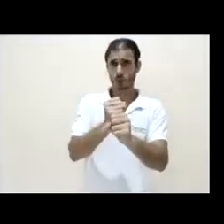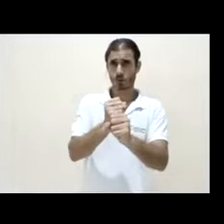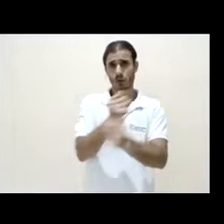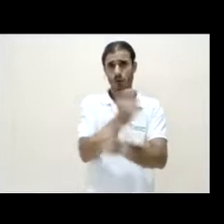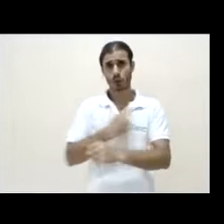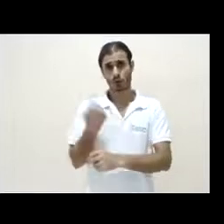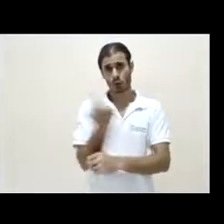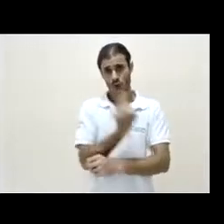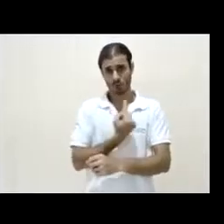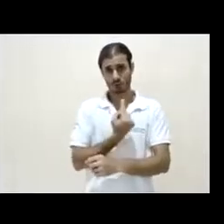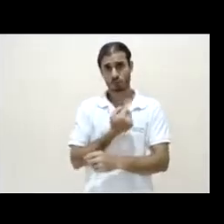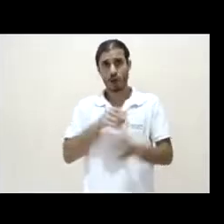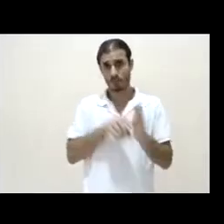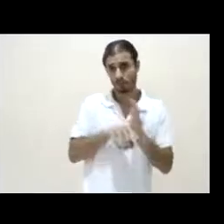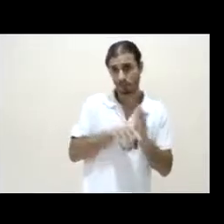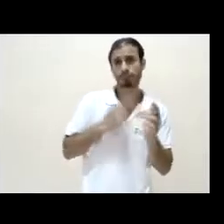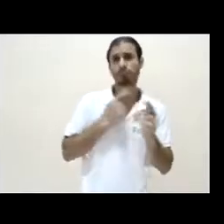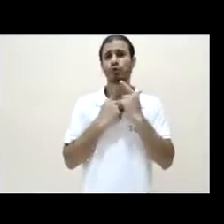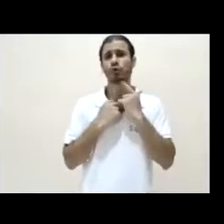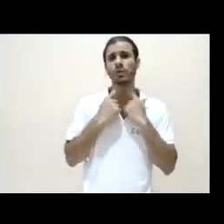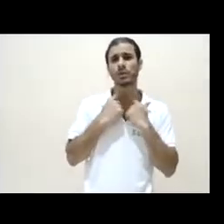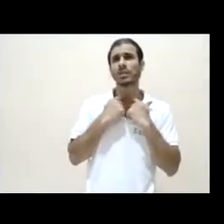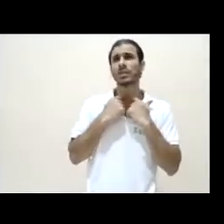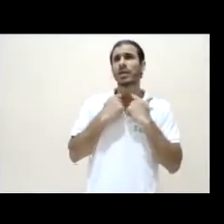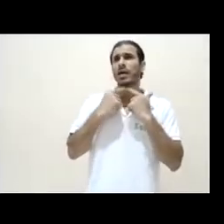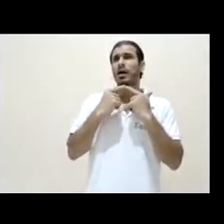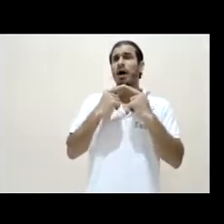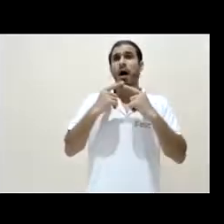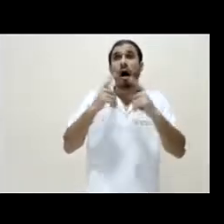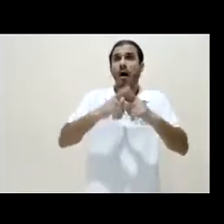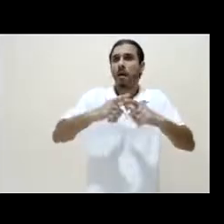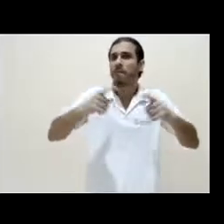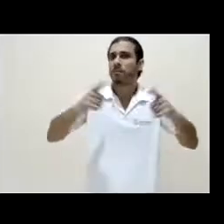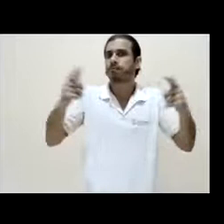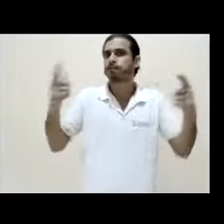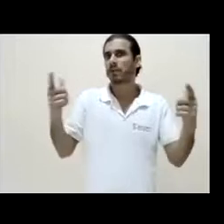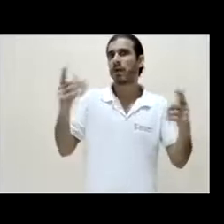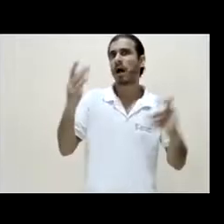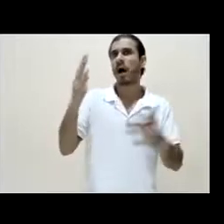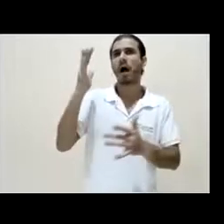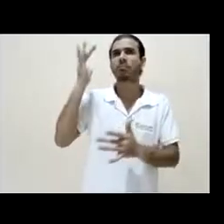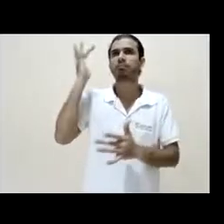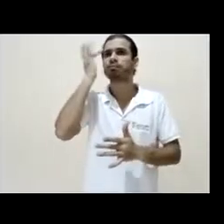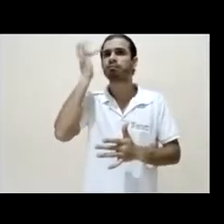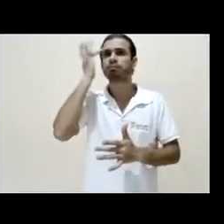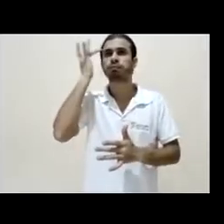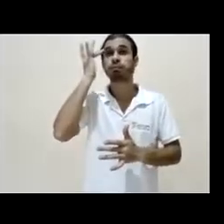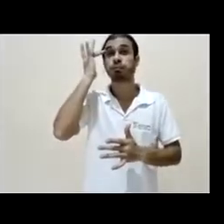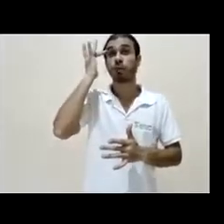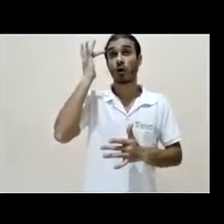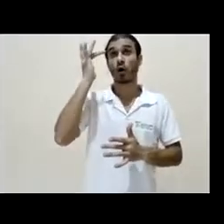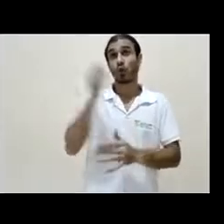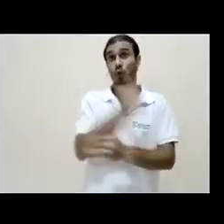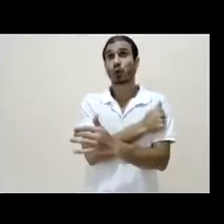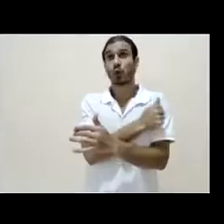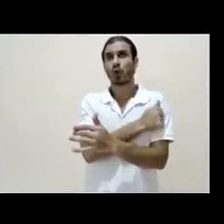curso a partir do trabalho colaborativo dos formandos para potencializar que outros docentes utilizem e integrem com mais propriedade